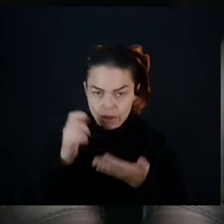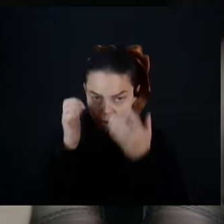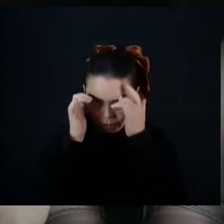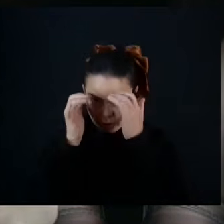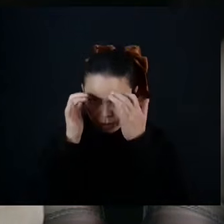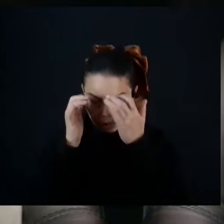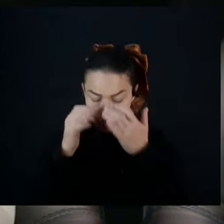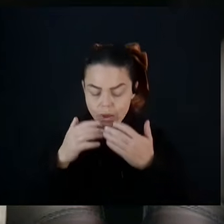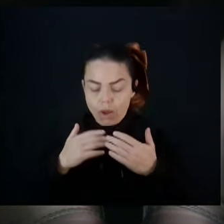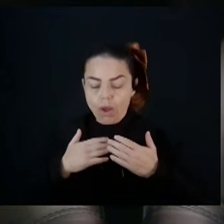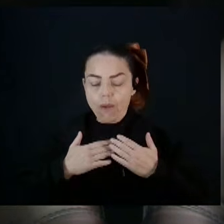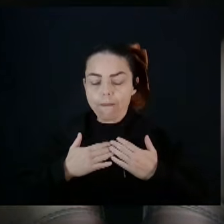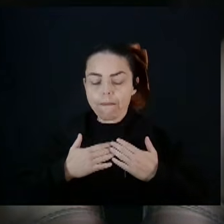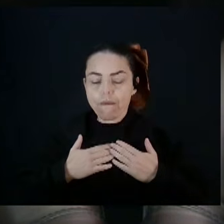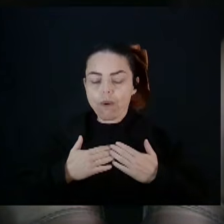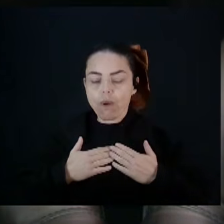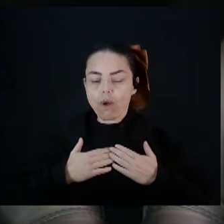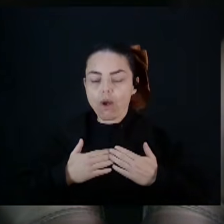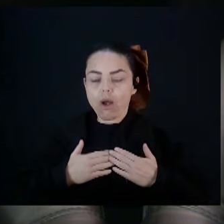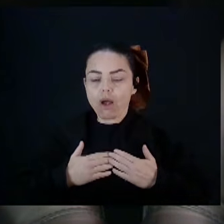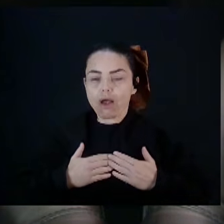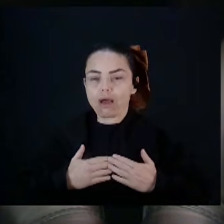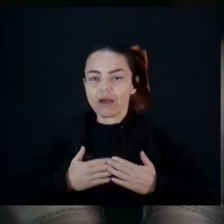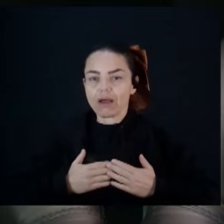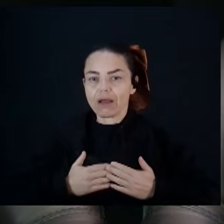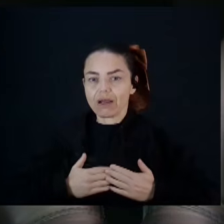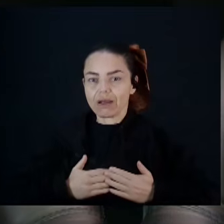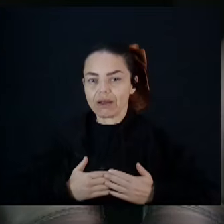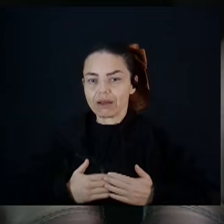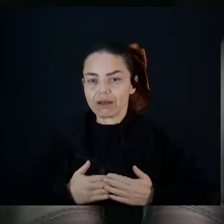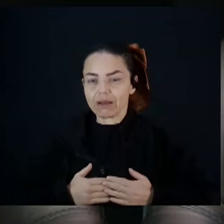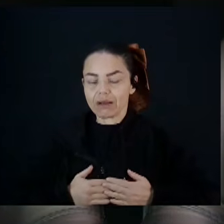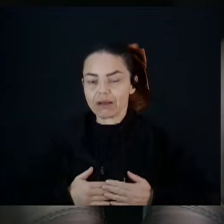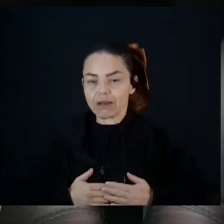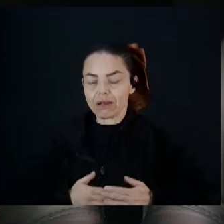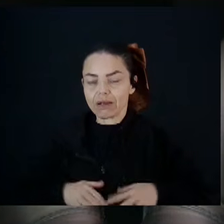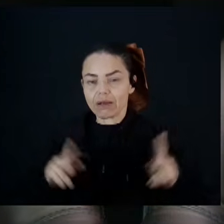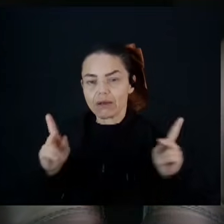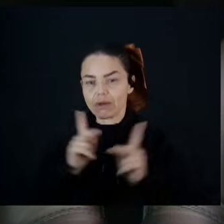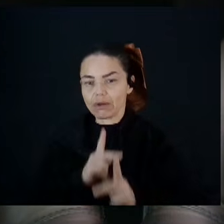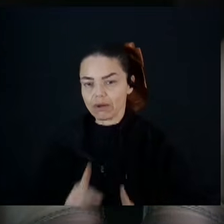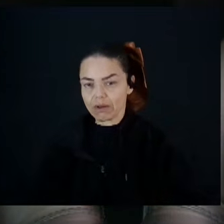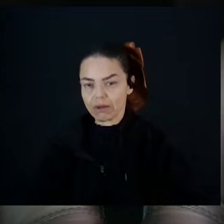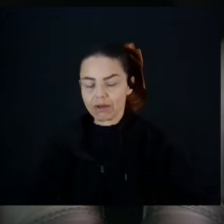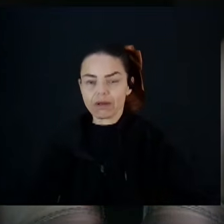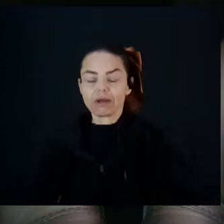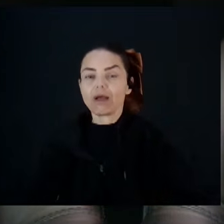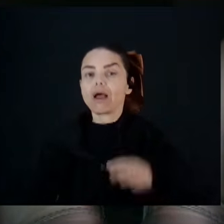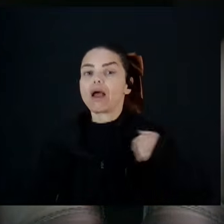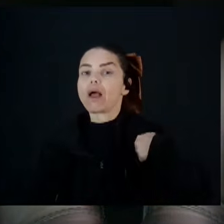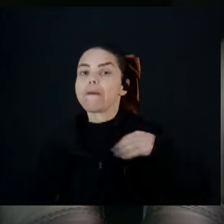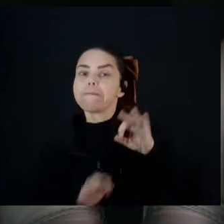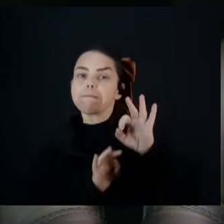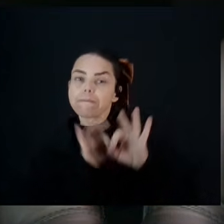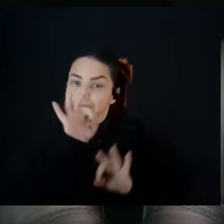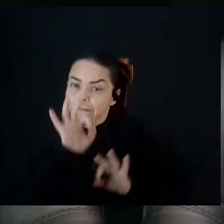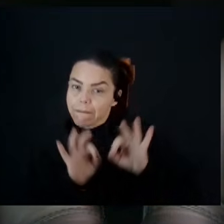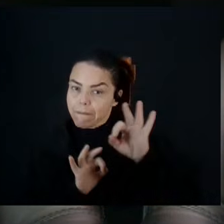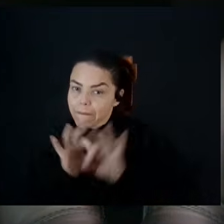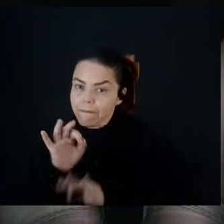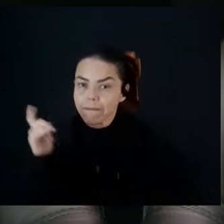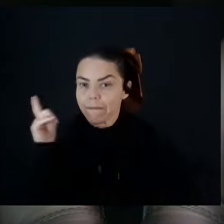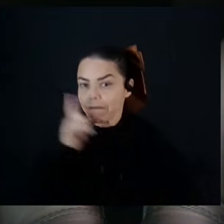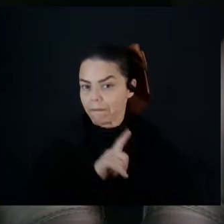sossego, sabe, um desacelerar. E daí o que acontece? Eu me preparo para conseguir